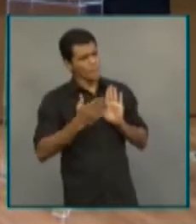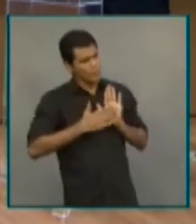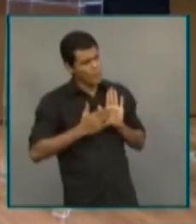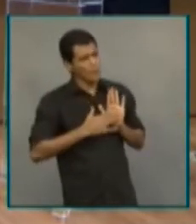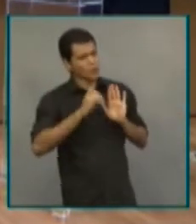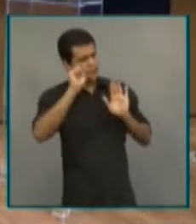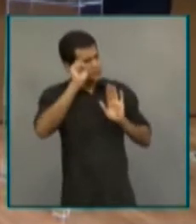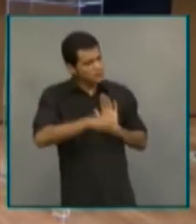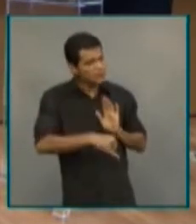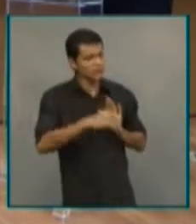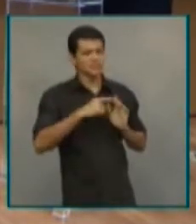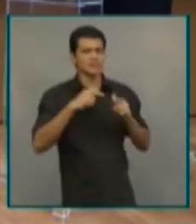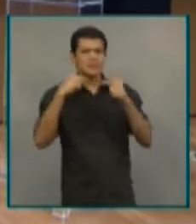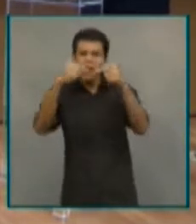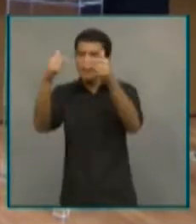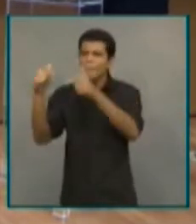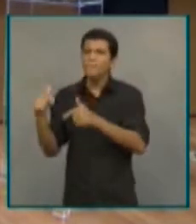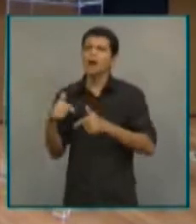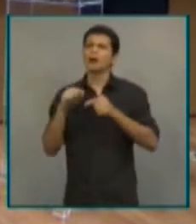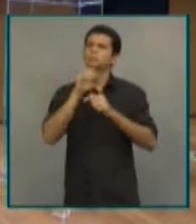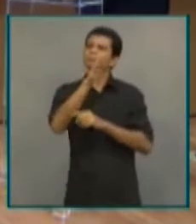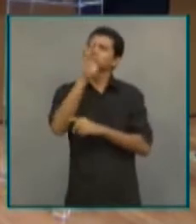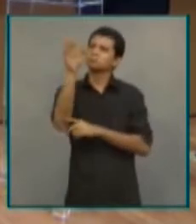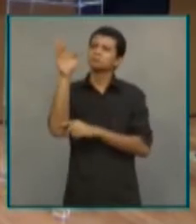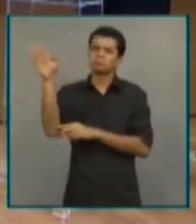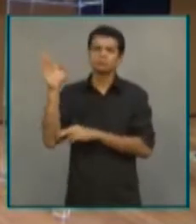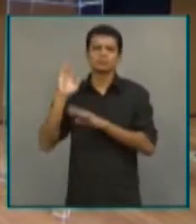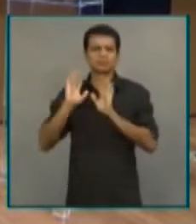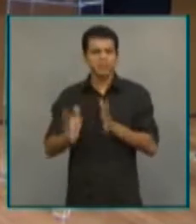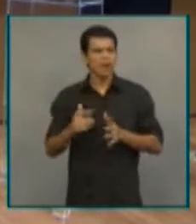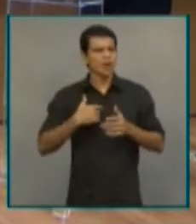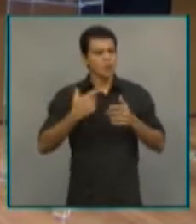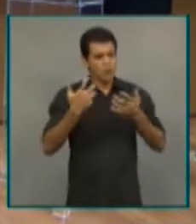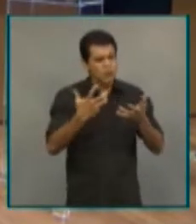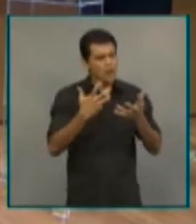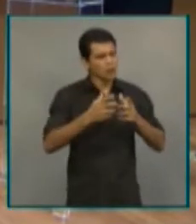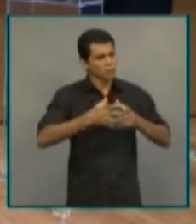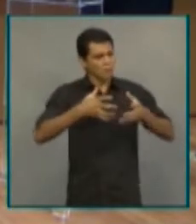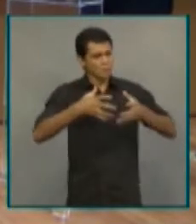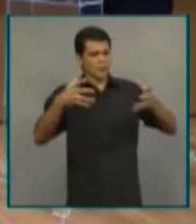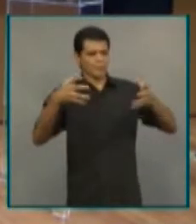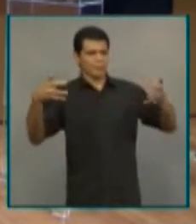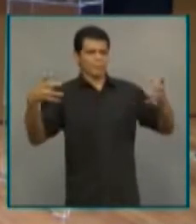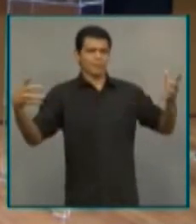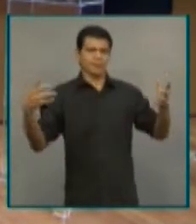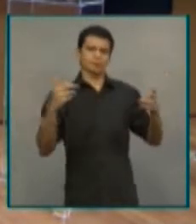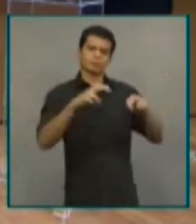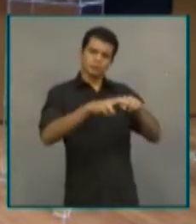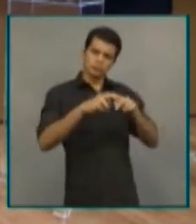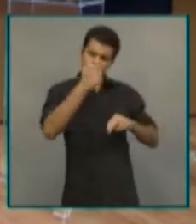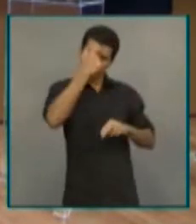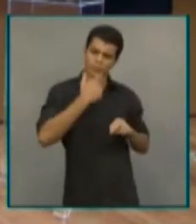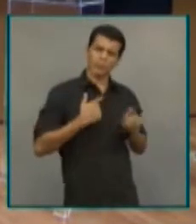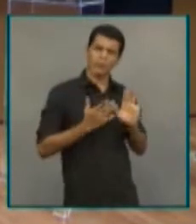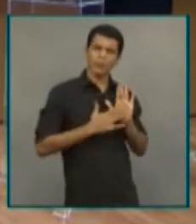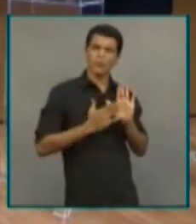para a advocacia e quero ampliar para toda a classe. É isso que eu estou me propondo nessa...